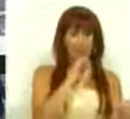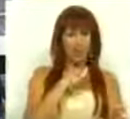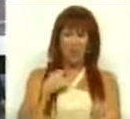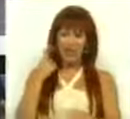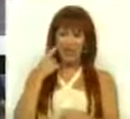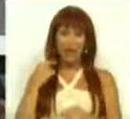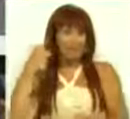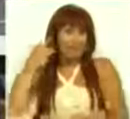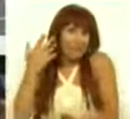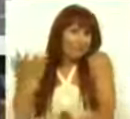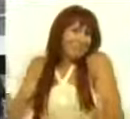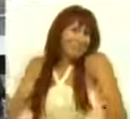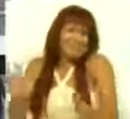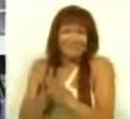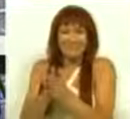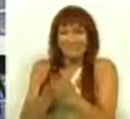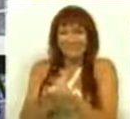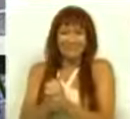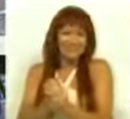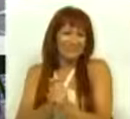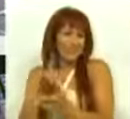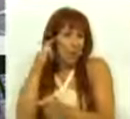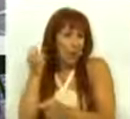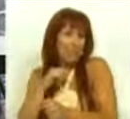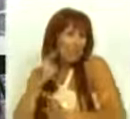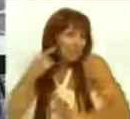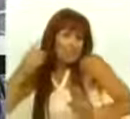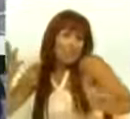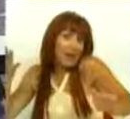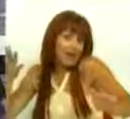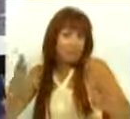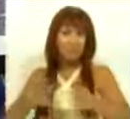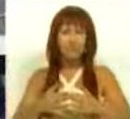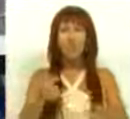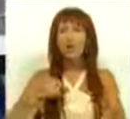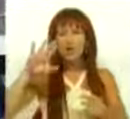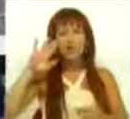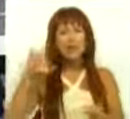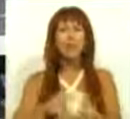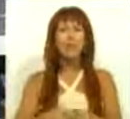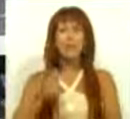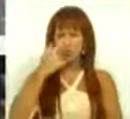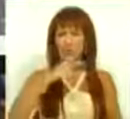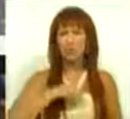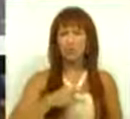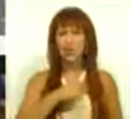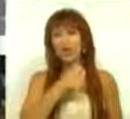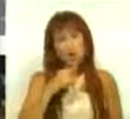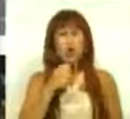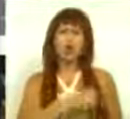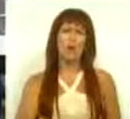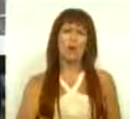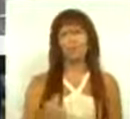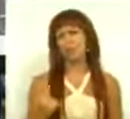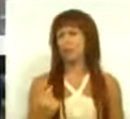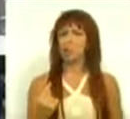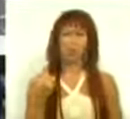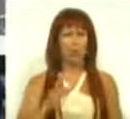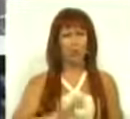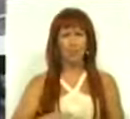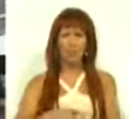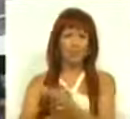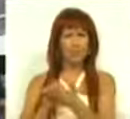possam ver prescritos os seus crimes. E nós sabemos que os portugueses sofrem todos os